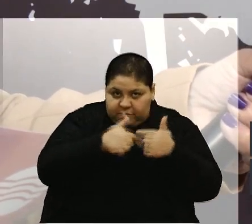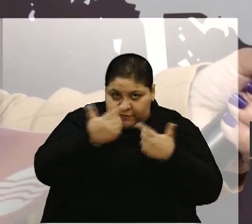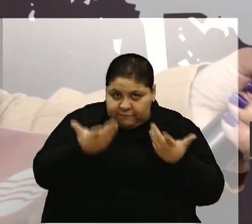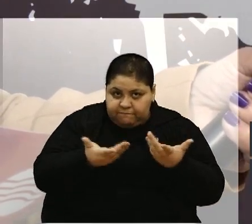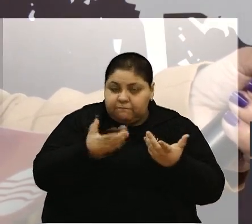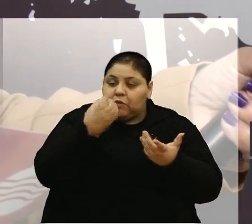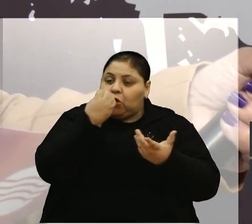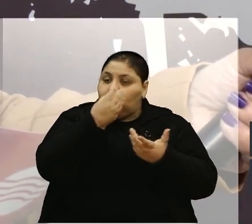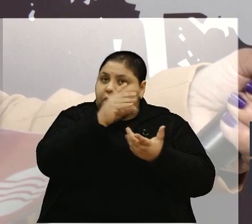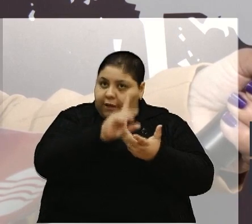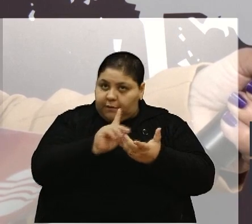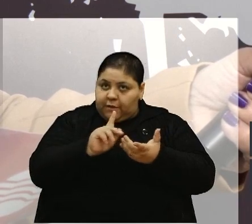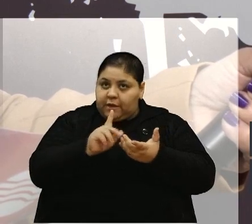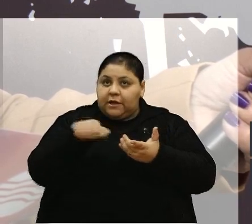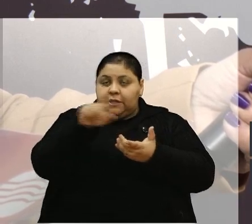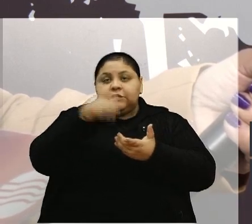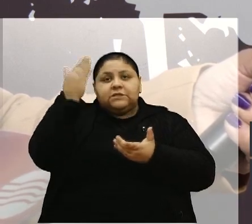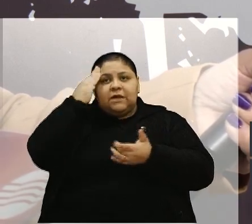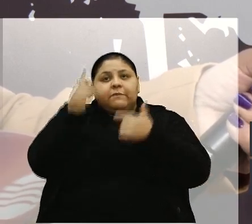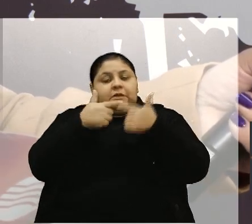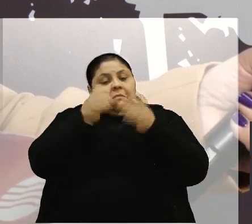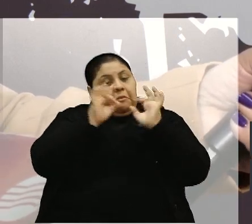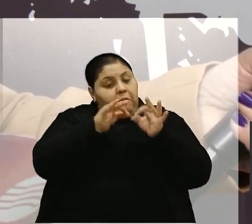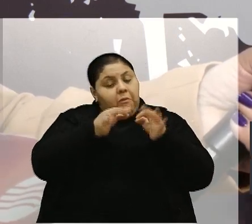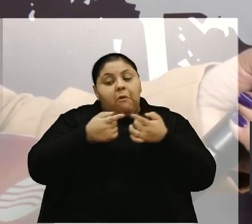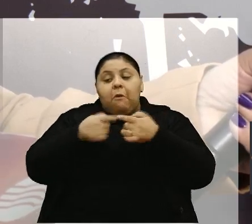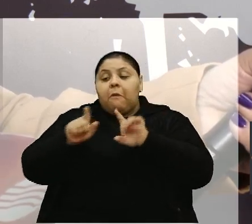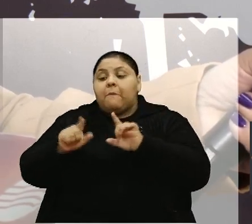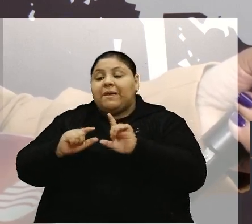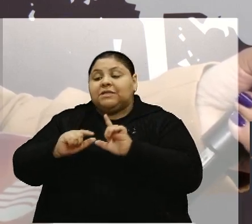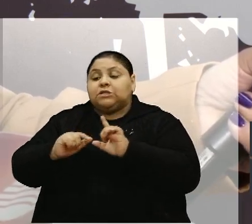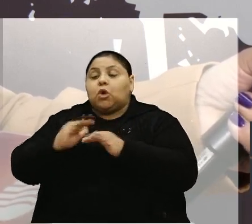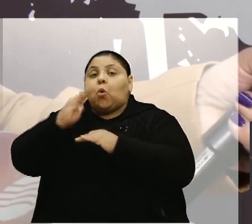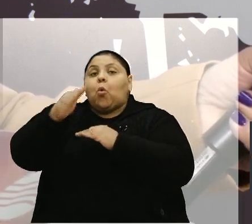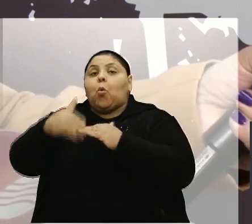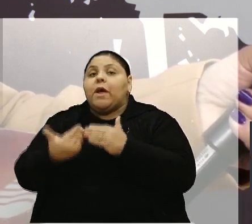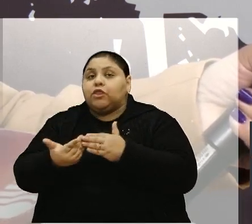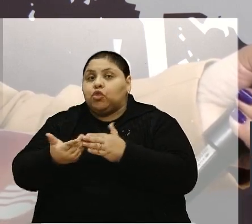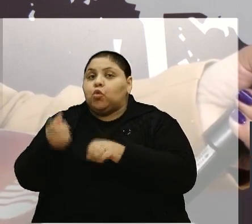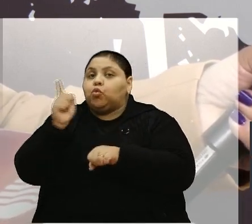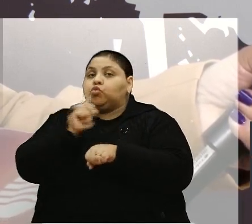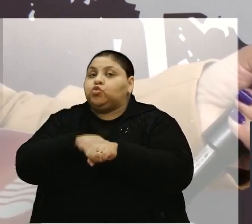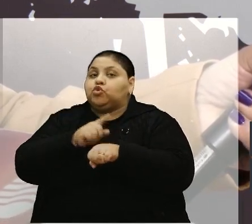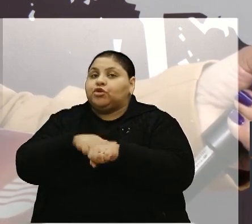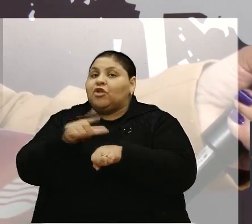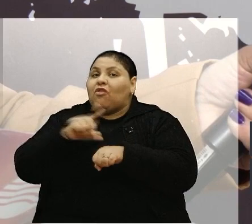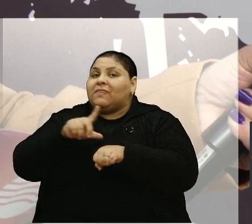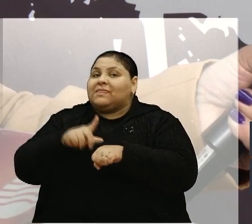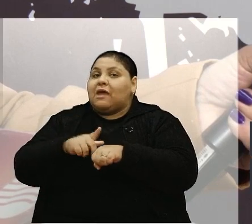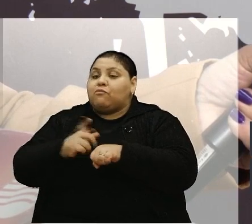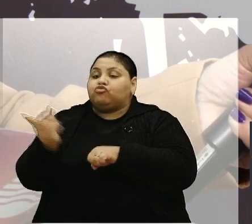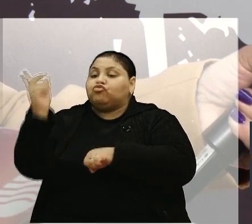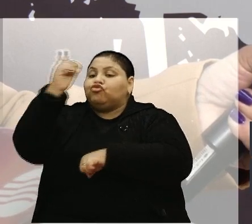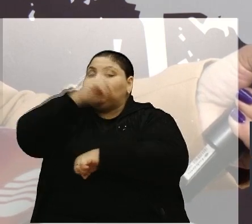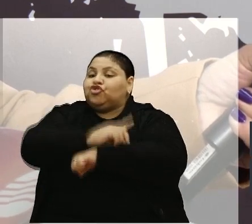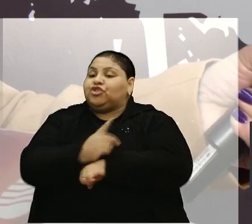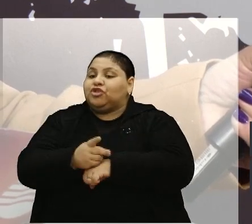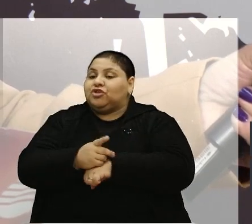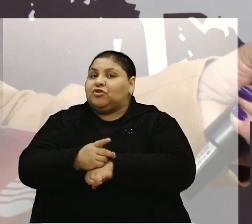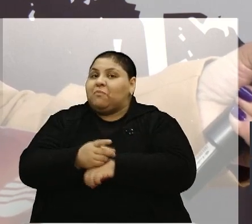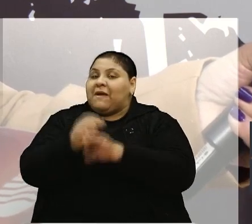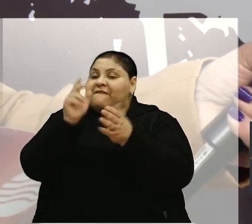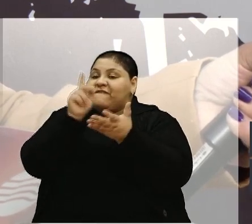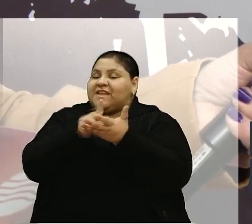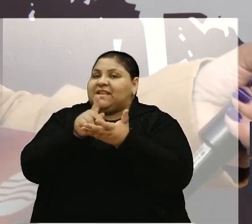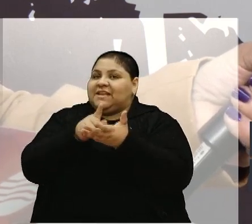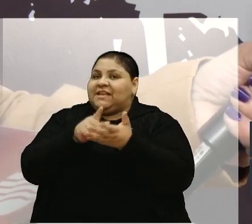Muito bem, a gente sabe que o trabalho da Codeca é de excelência, mas quando? Porque nós não temos uma data, nós não temos uma certeza. E